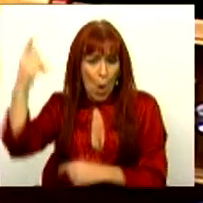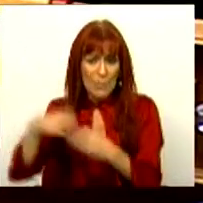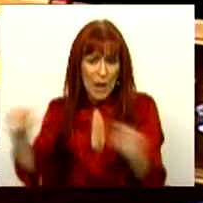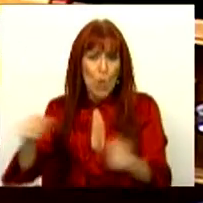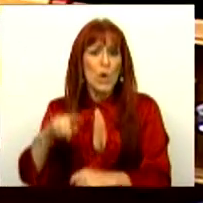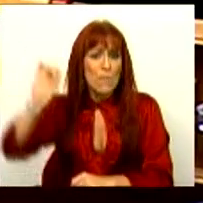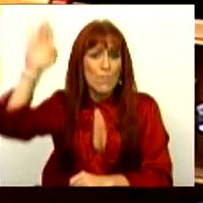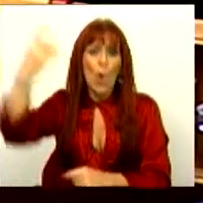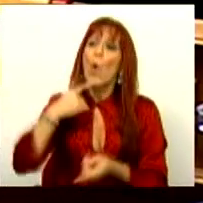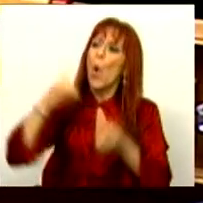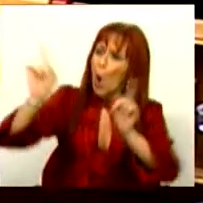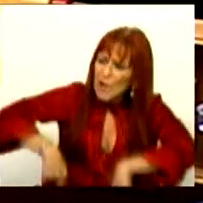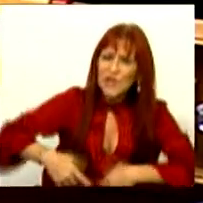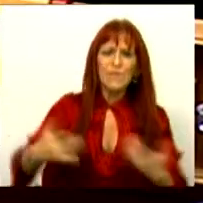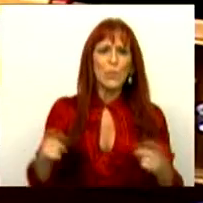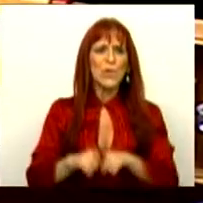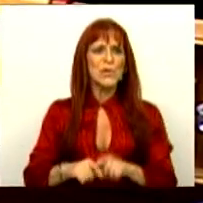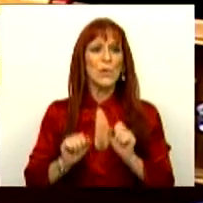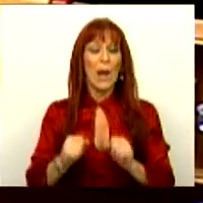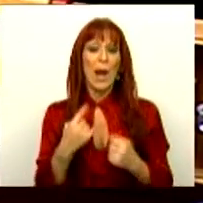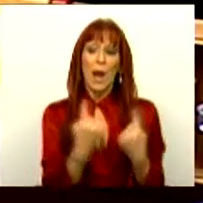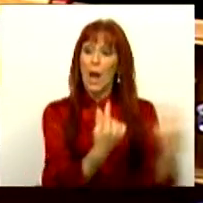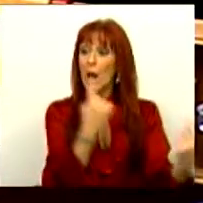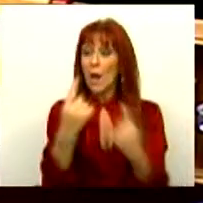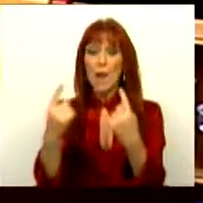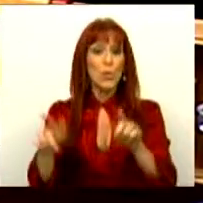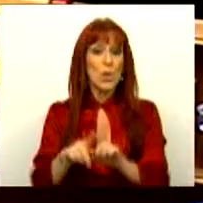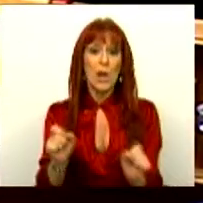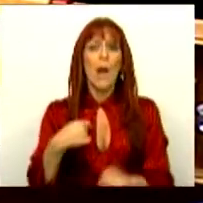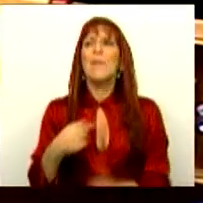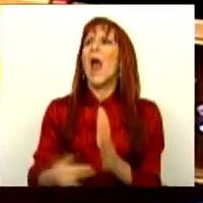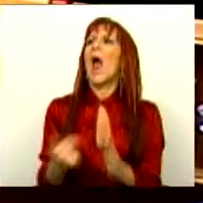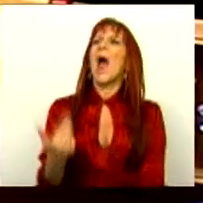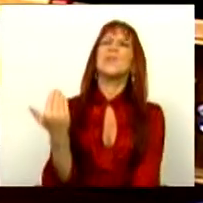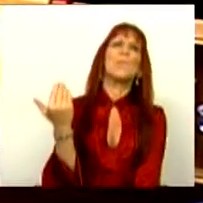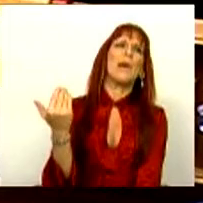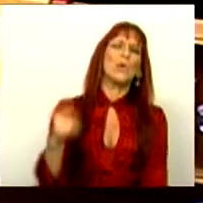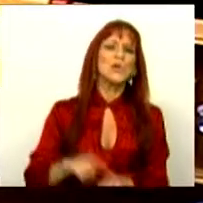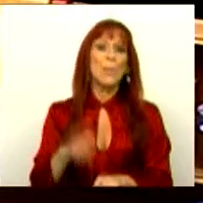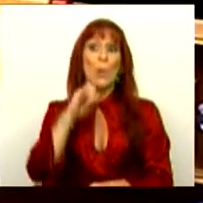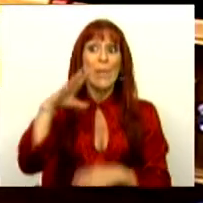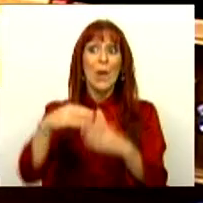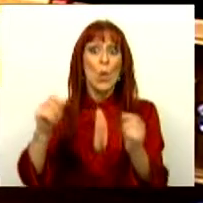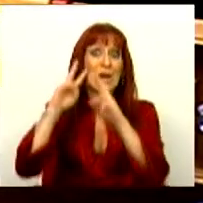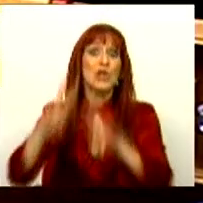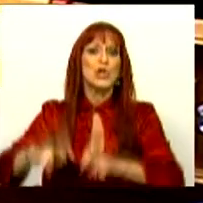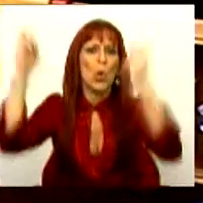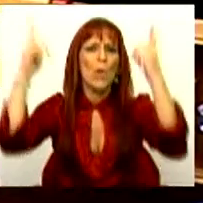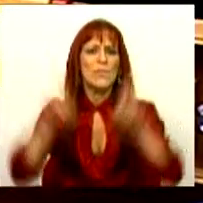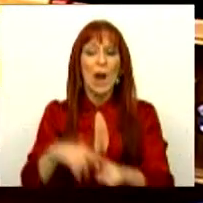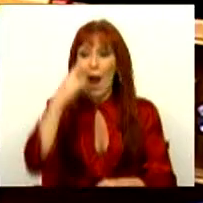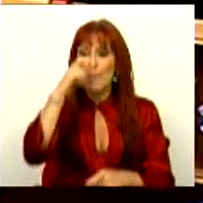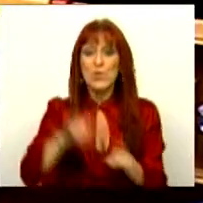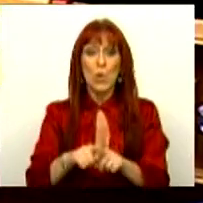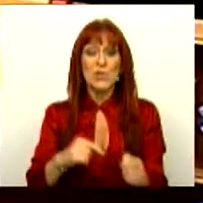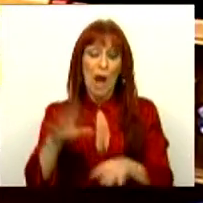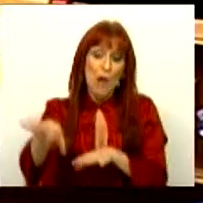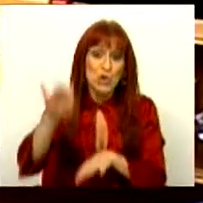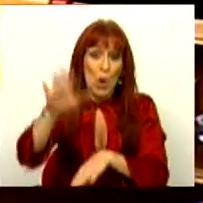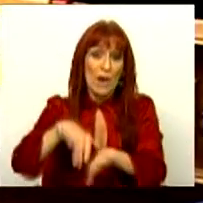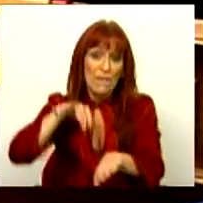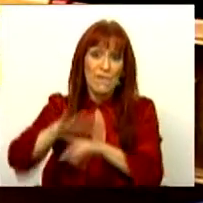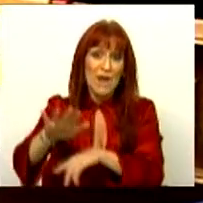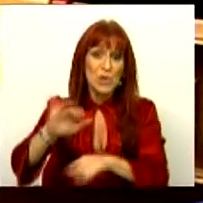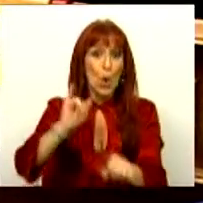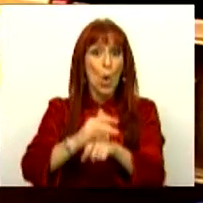possível, mais uma vez, é um juízo para cada um. Ninguém tem que ficar à espera na eventualidade da cura ser descoberta. Há pessoas que farão essa escolha. Há pessoas